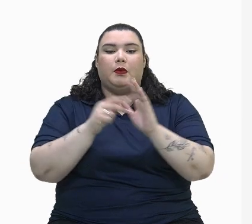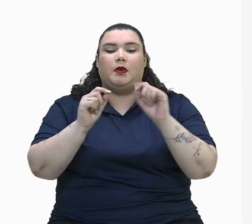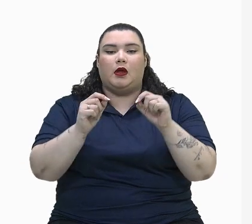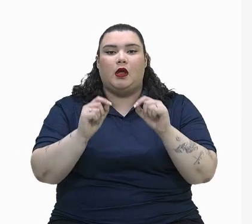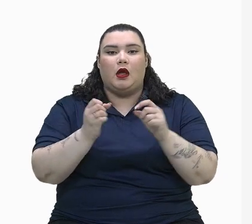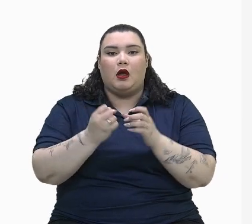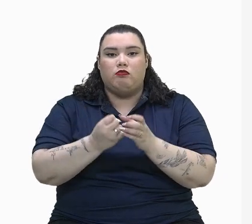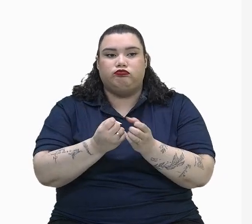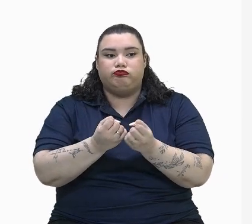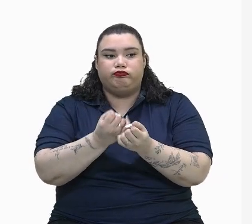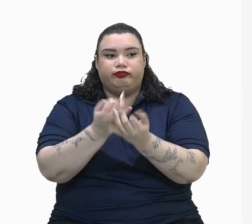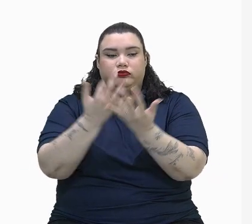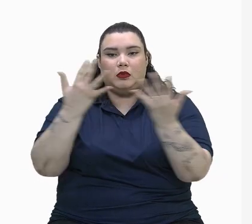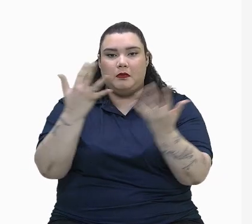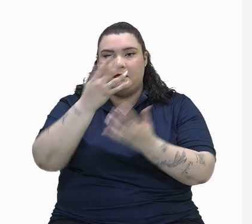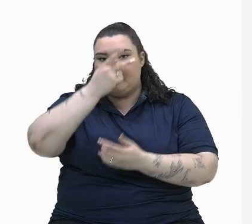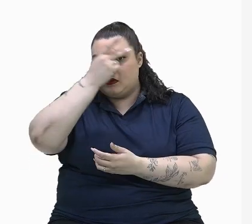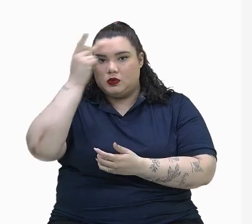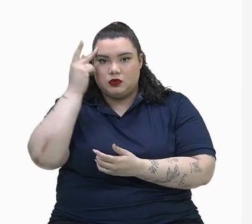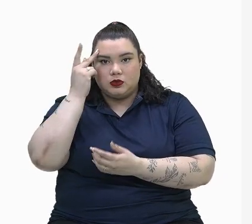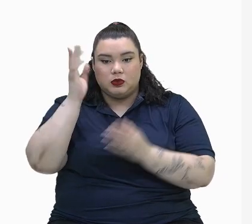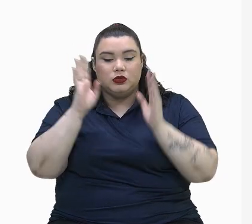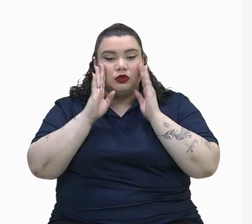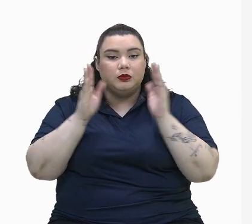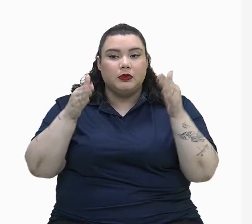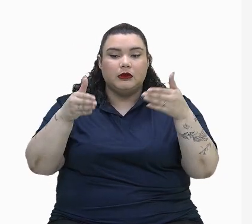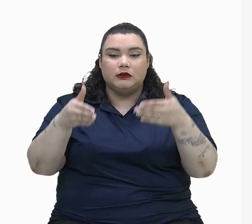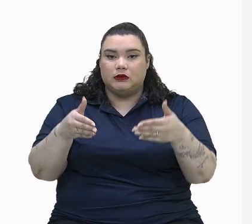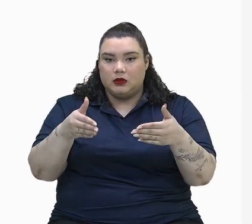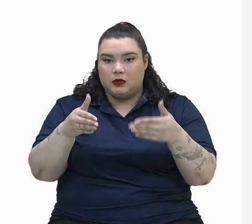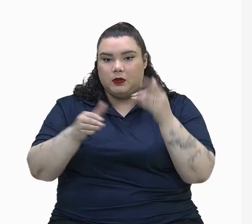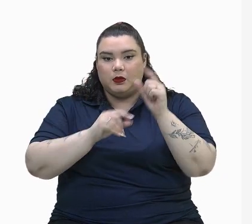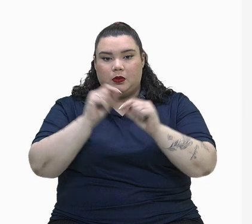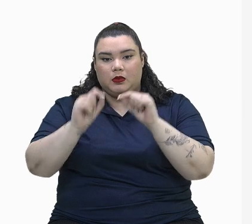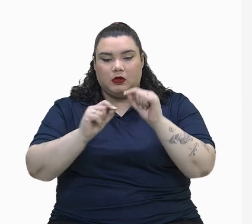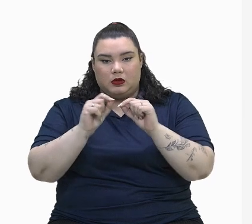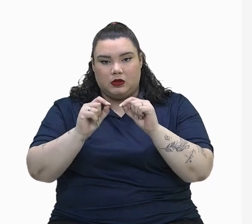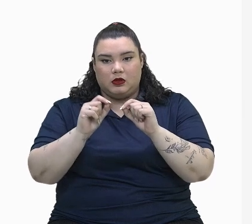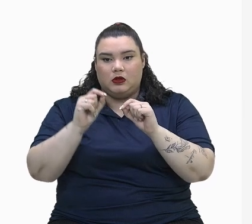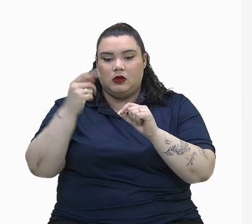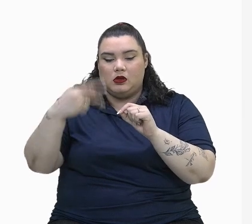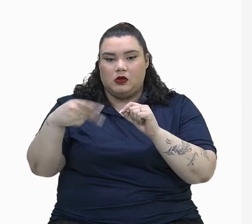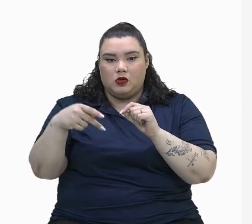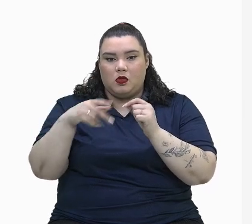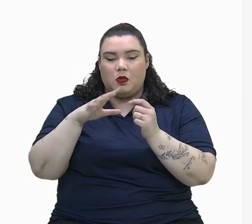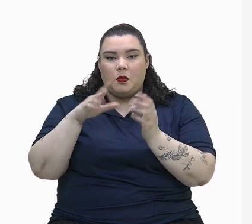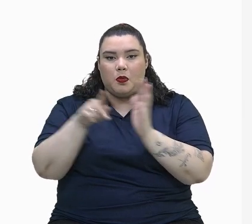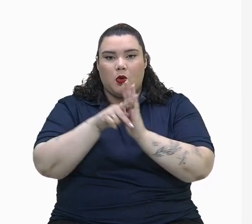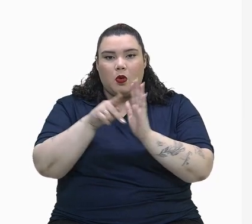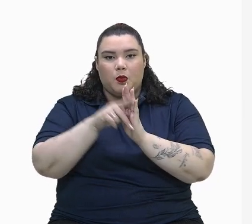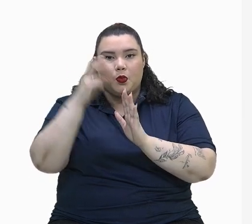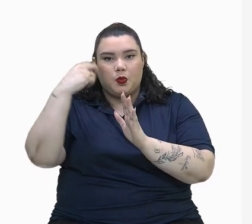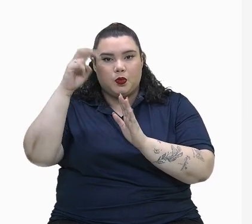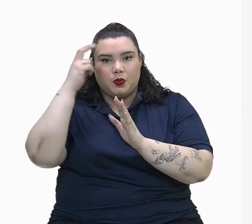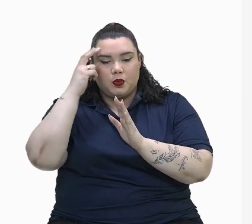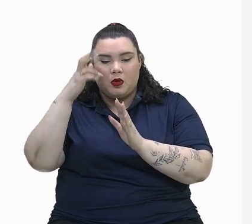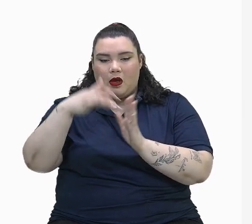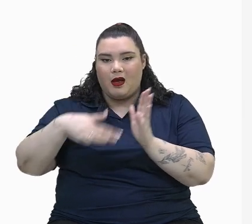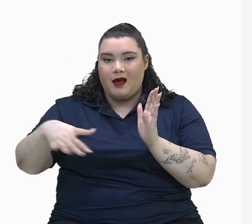de pessoas e especificamente aqui na indústria cultural é